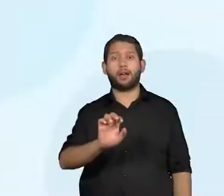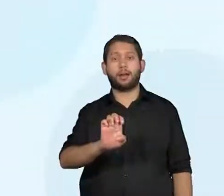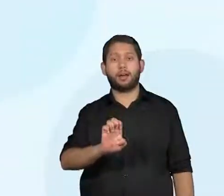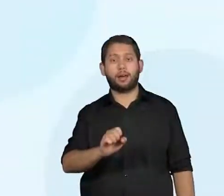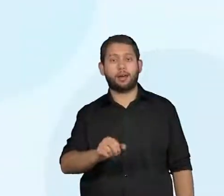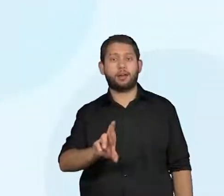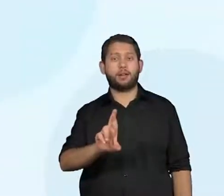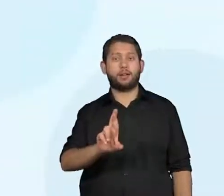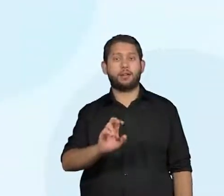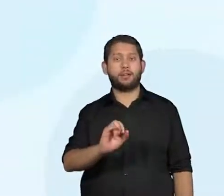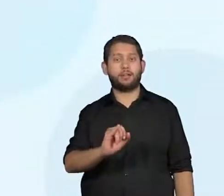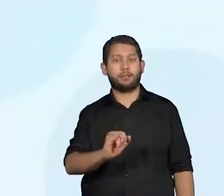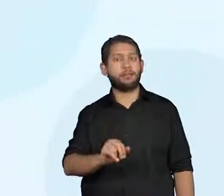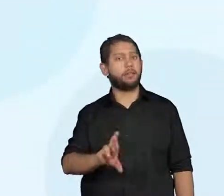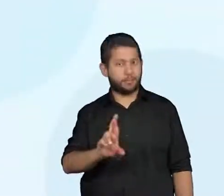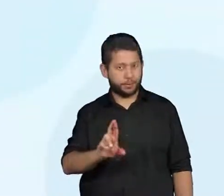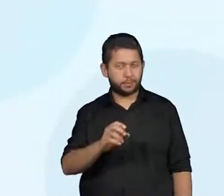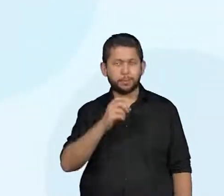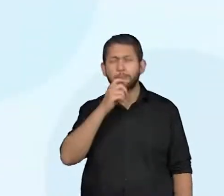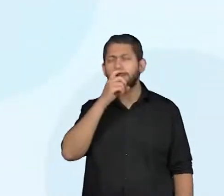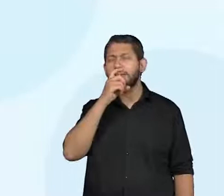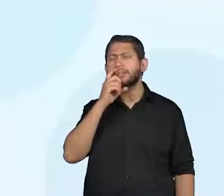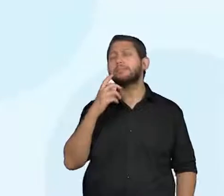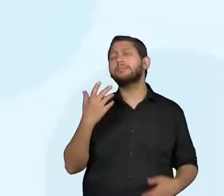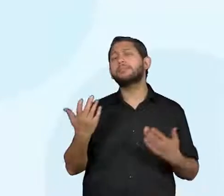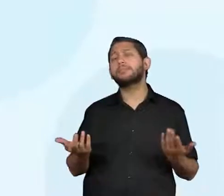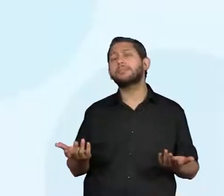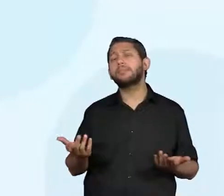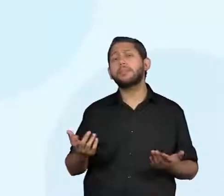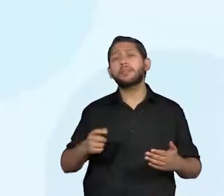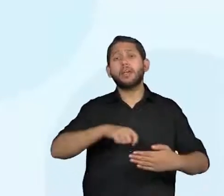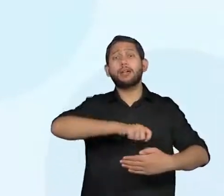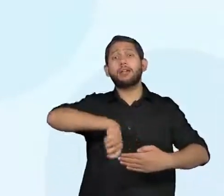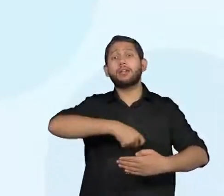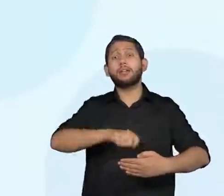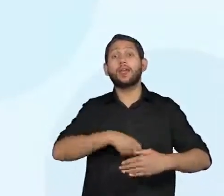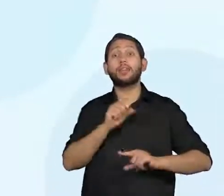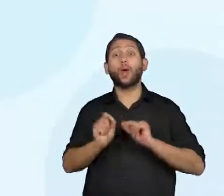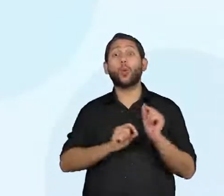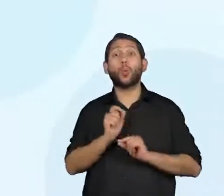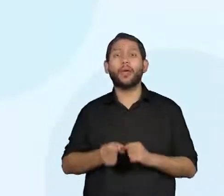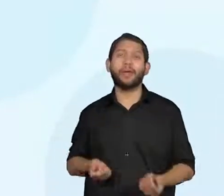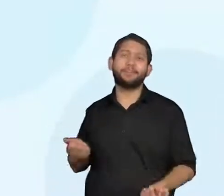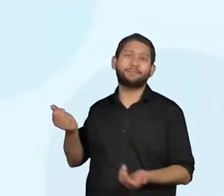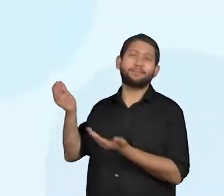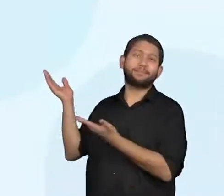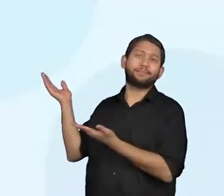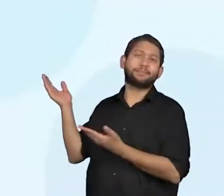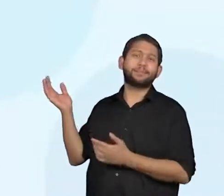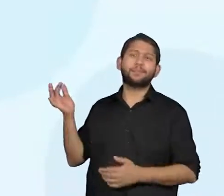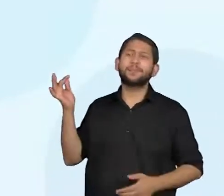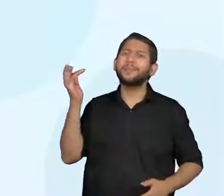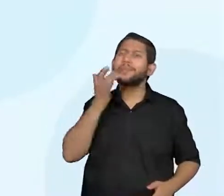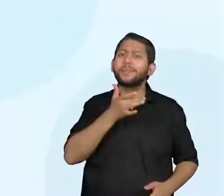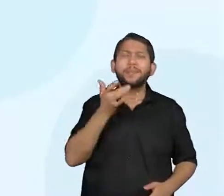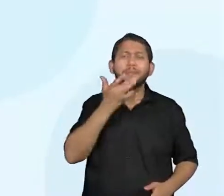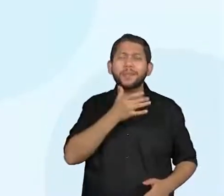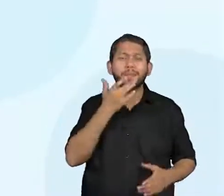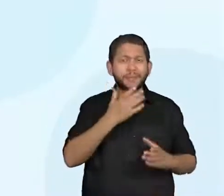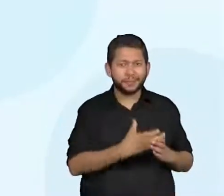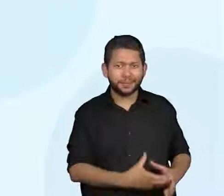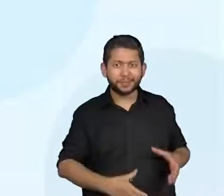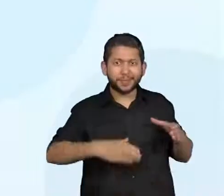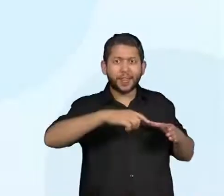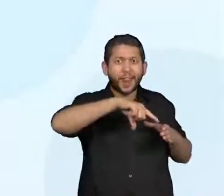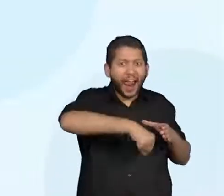O gênero textual de receita. E qual vai ser a receita, professora? Biscoito de polvilho. Eu acho que todos os estudantes